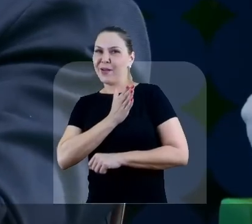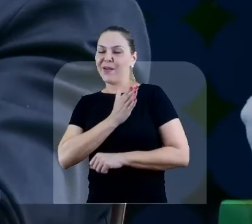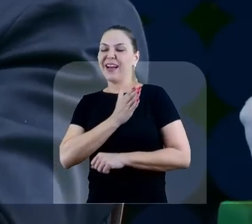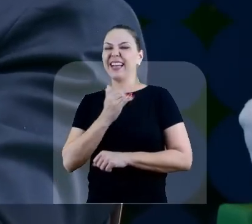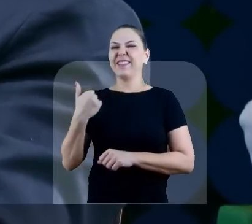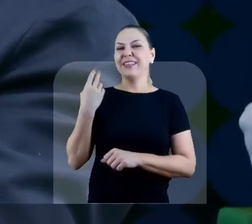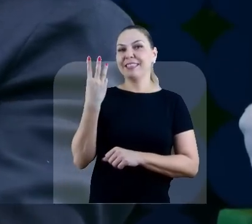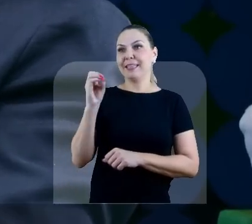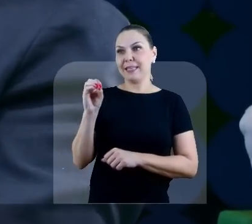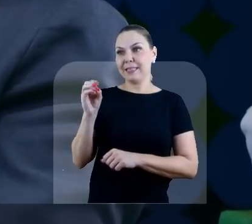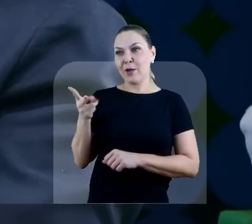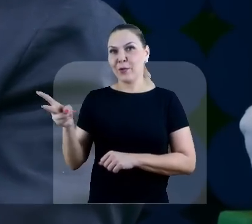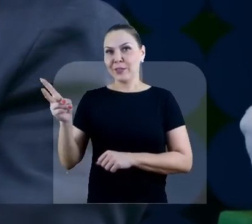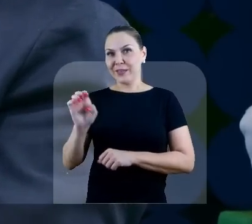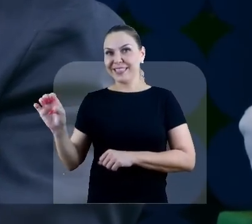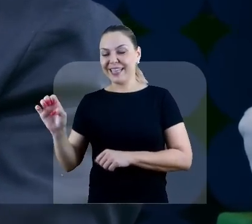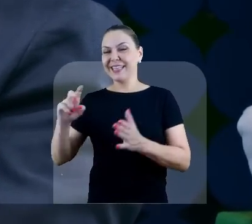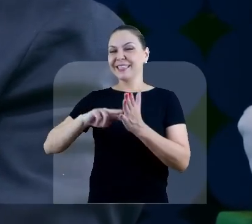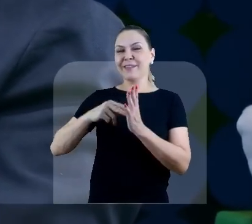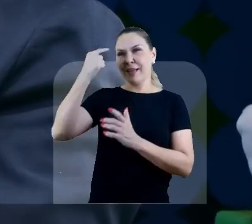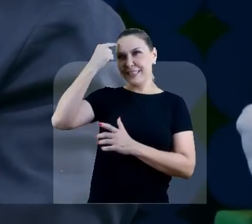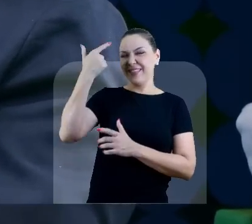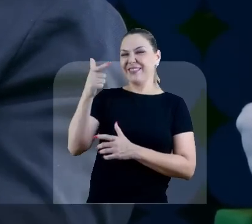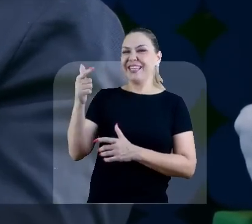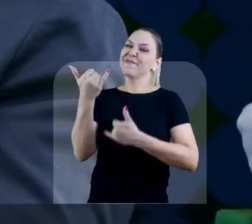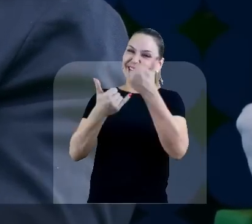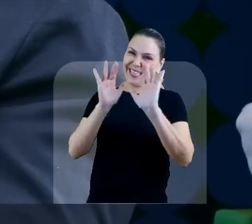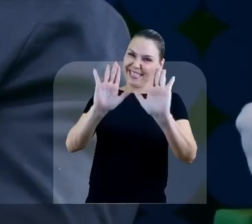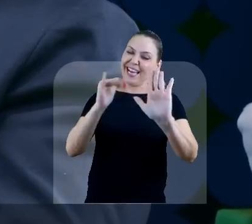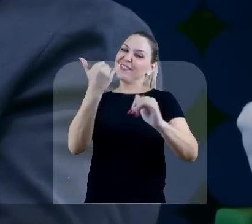depois dos 30 continua de esquerda, não tem cérebro. Tá? É uma